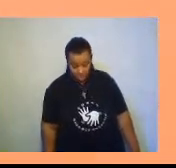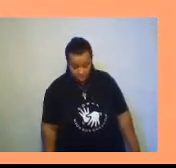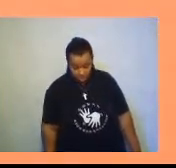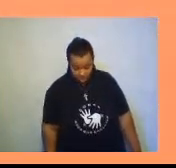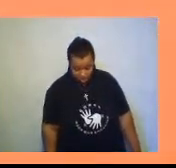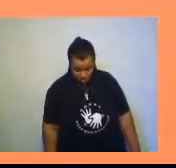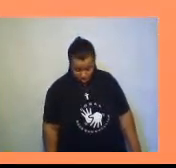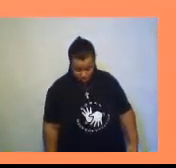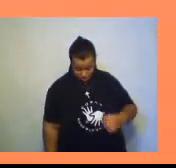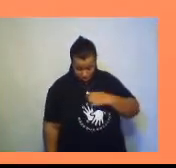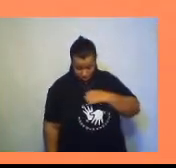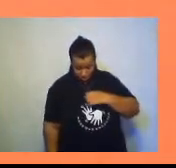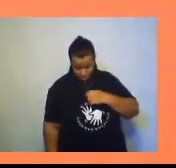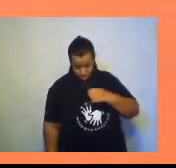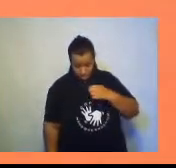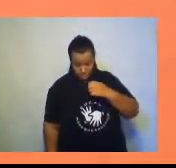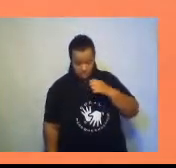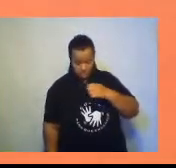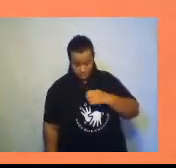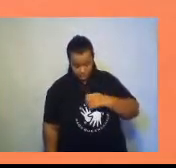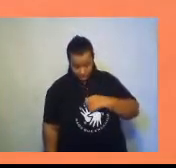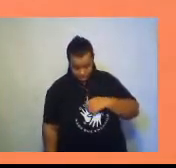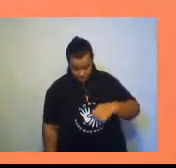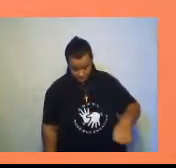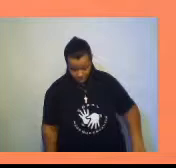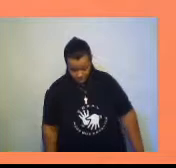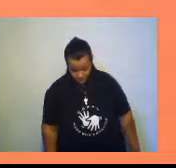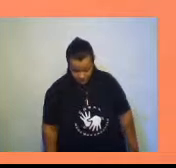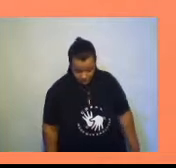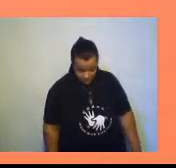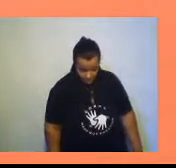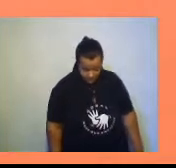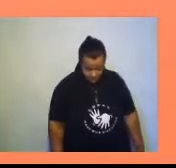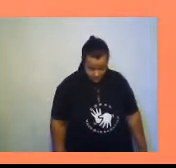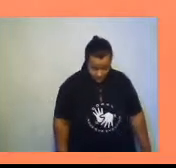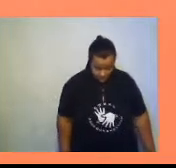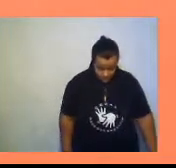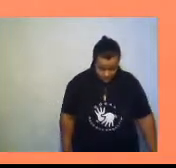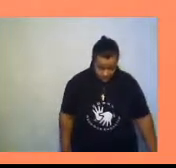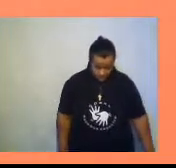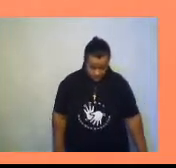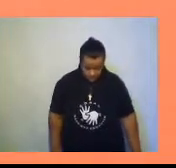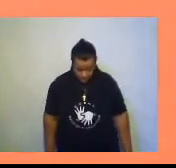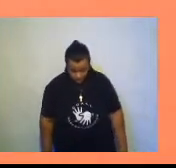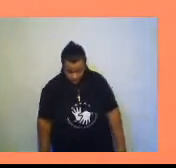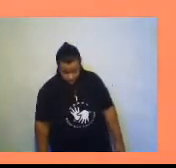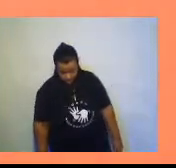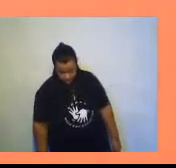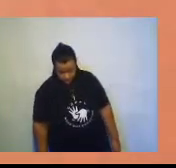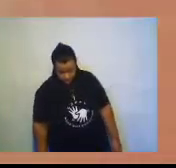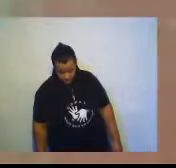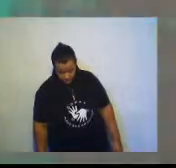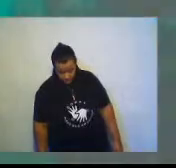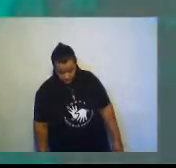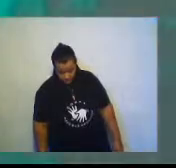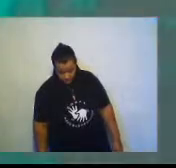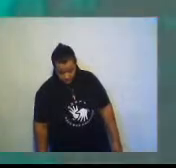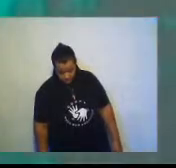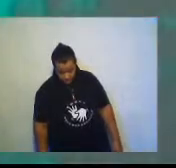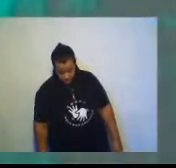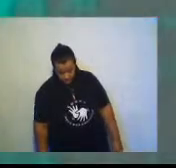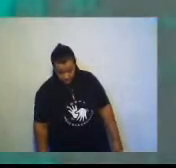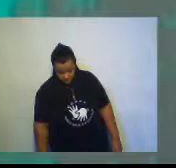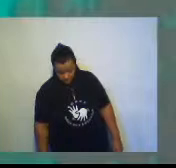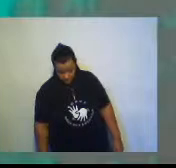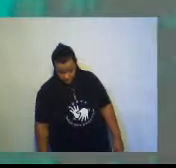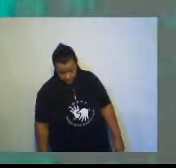lives aí de outros artistas na TV, não está deixando nada a desejar, qualidade sonora, tudo muito bom, então parabéns a toda a equipe, a gente sabe